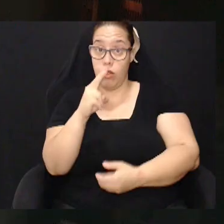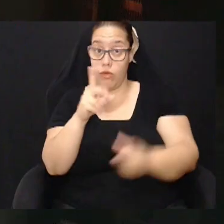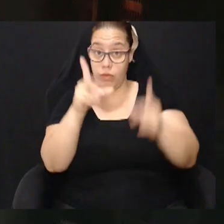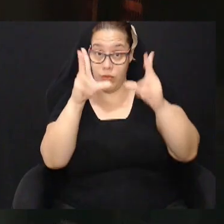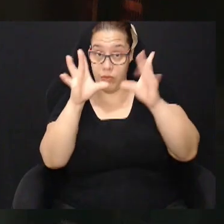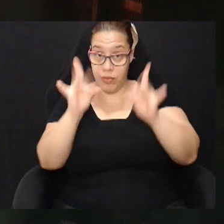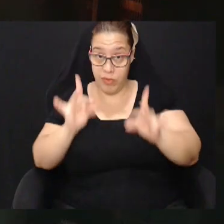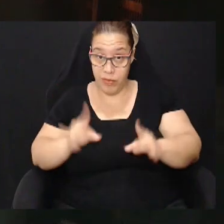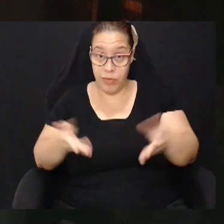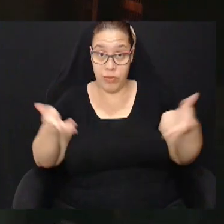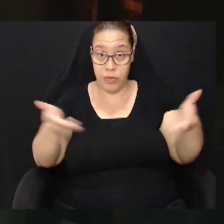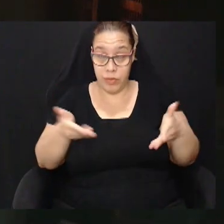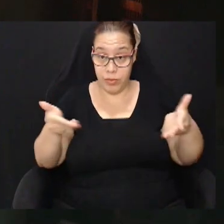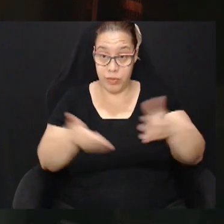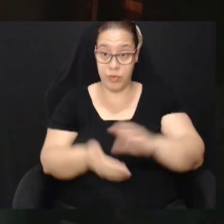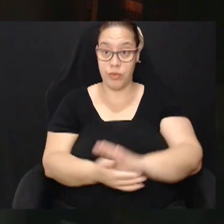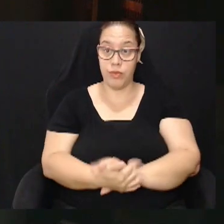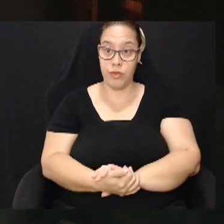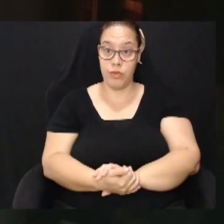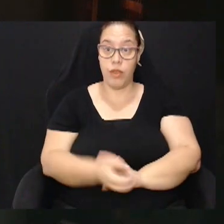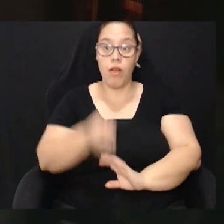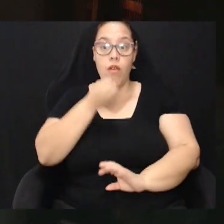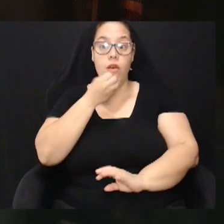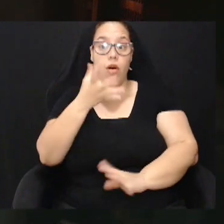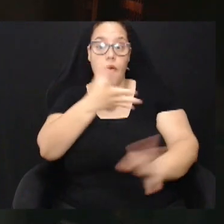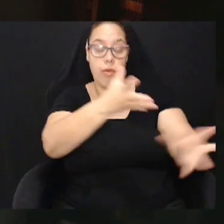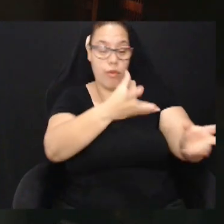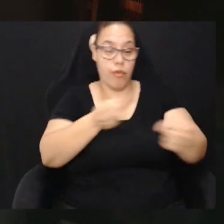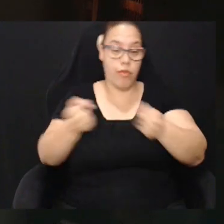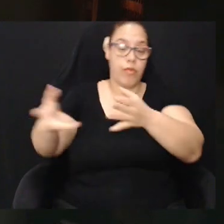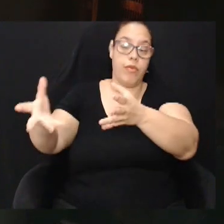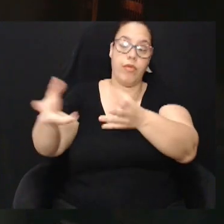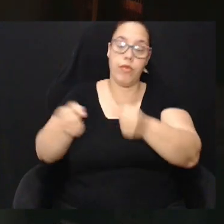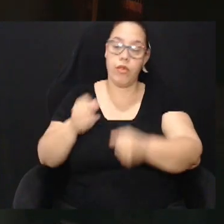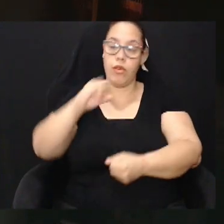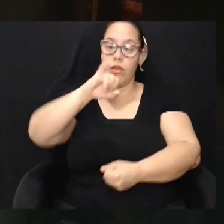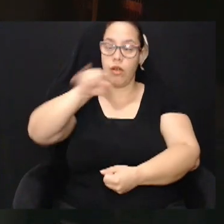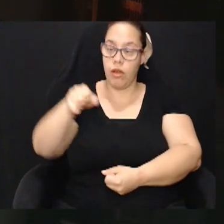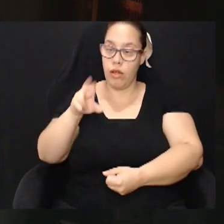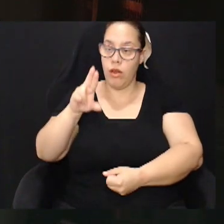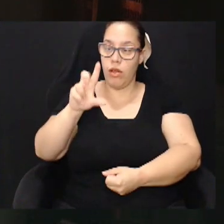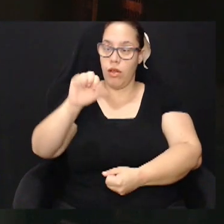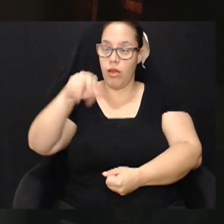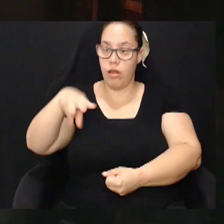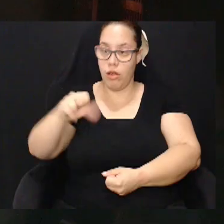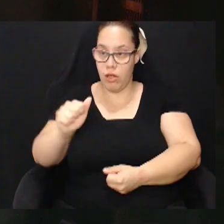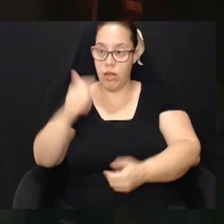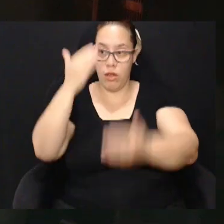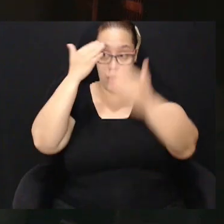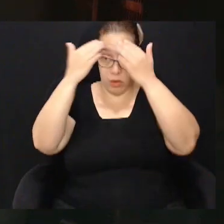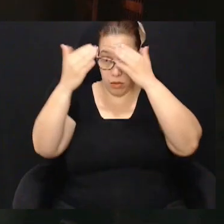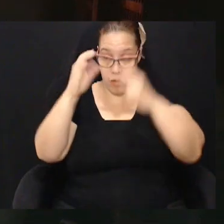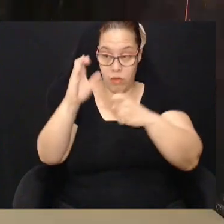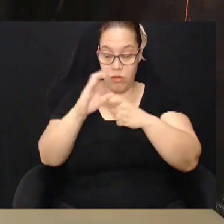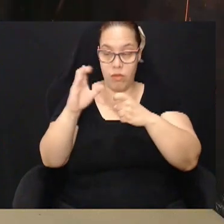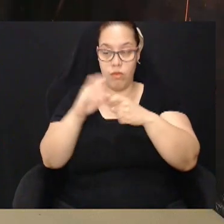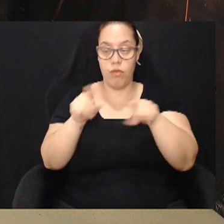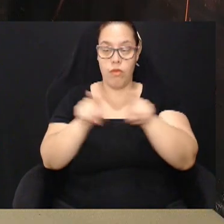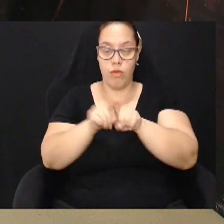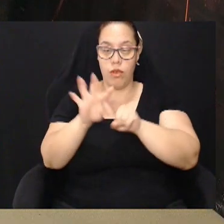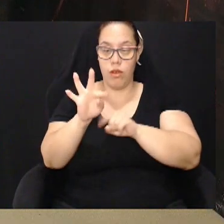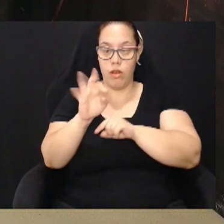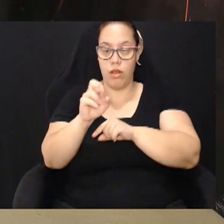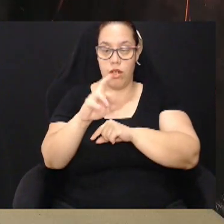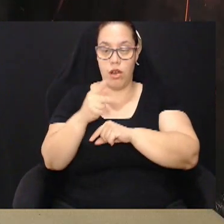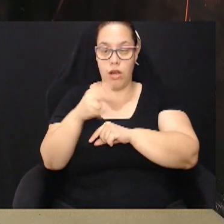A gente dá as boas-vindas, aquele bom dia especial para Juliana Fida. Ela é psicóloga clínica e terapeuta. Seja muito bem-vinda,